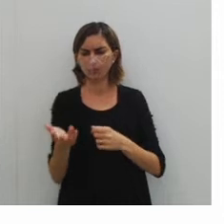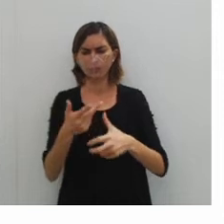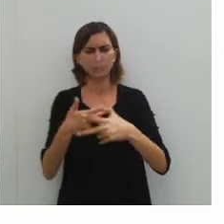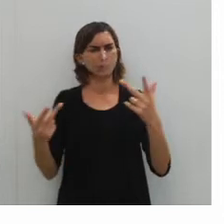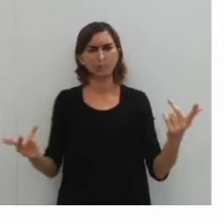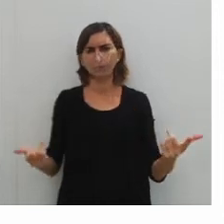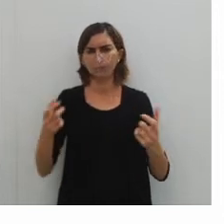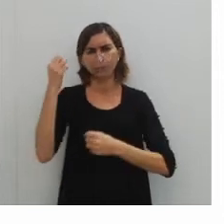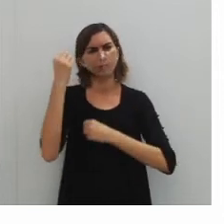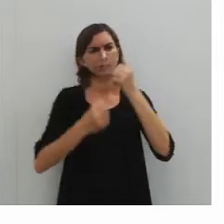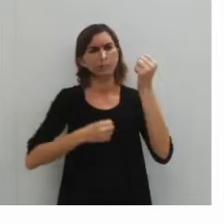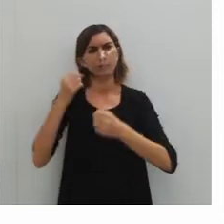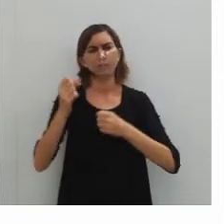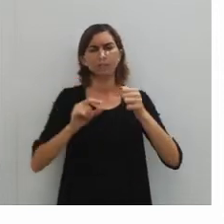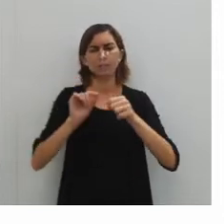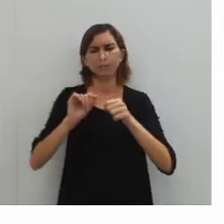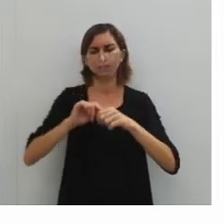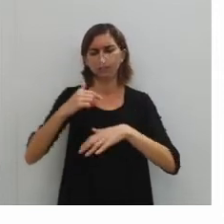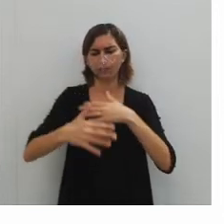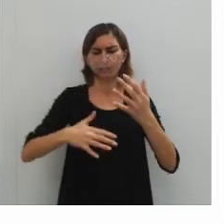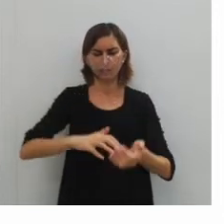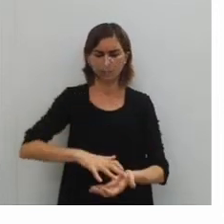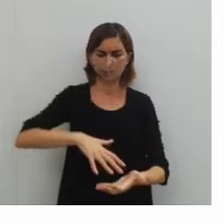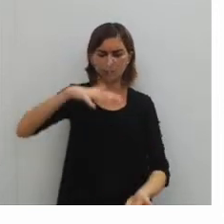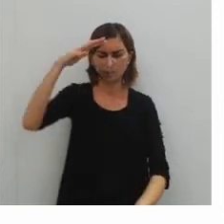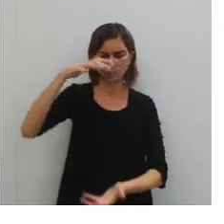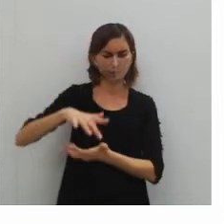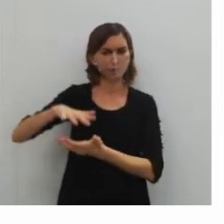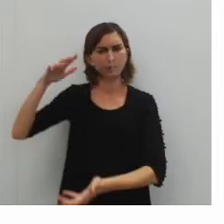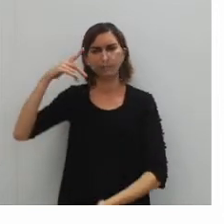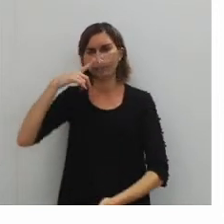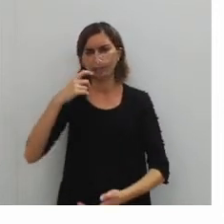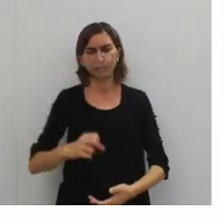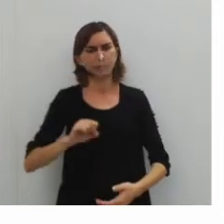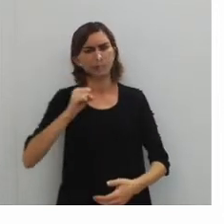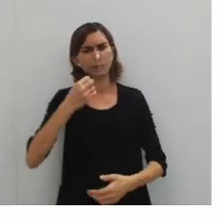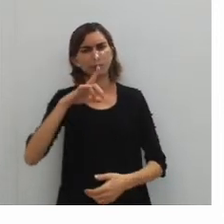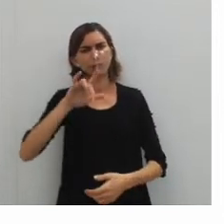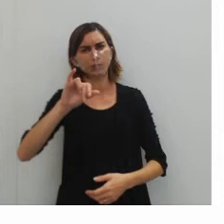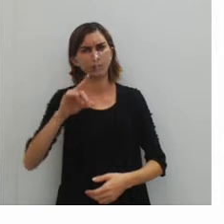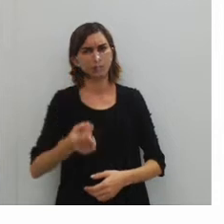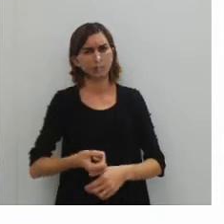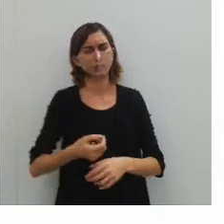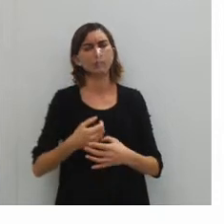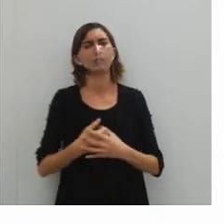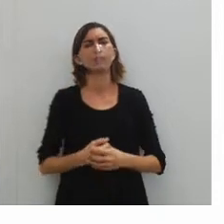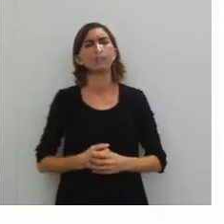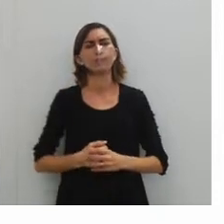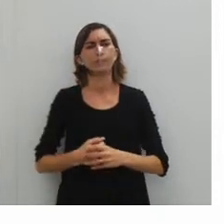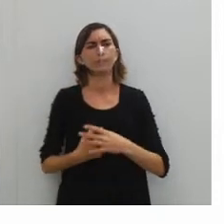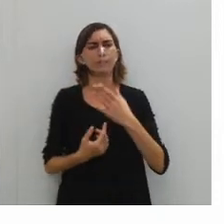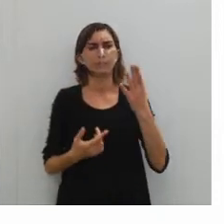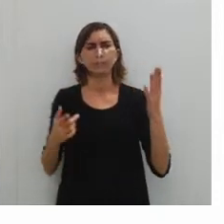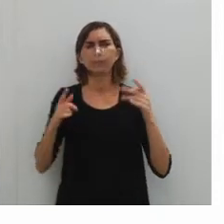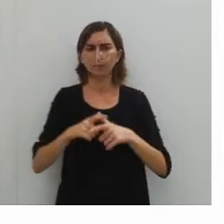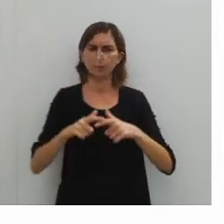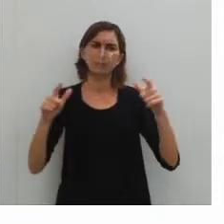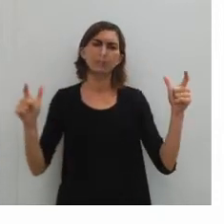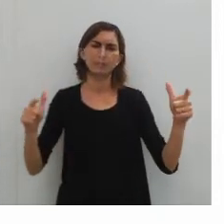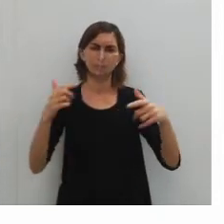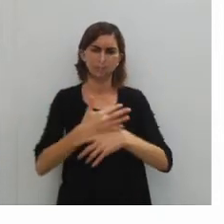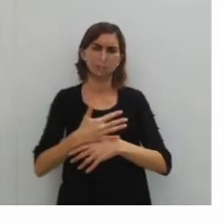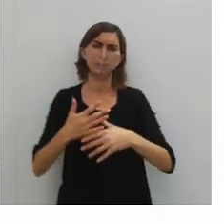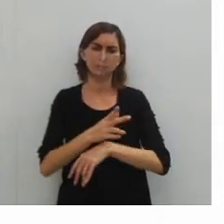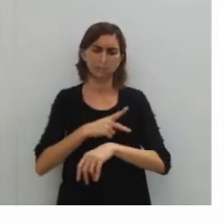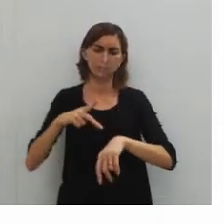produtos industriais gera grande quantidade de resíduos sólidos. Na maioria das cidades